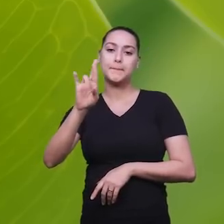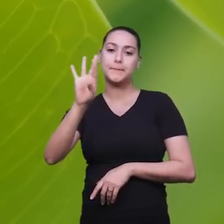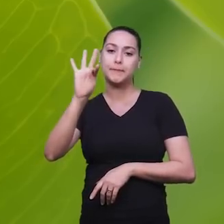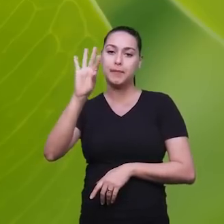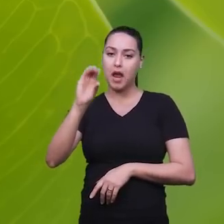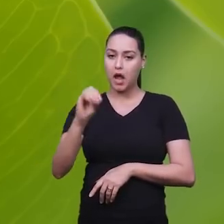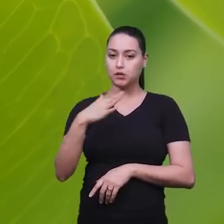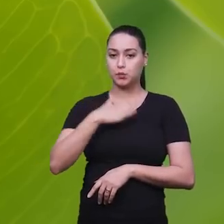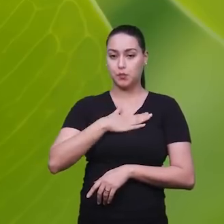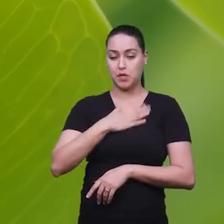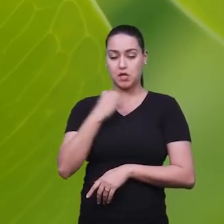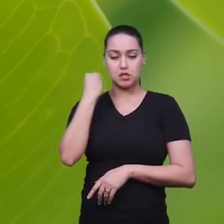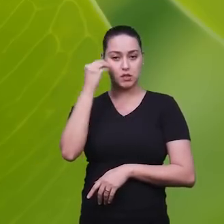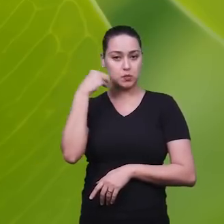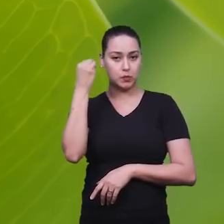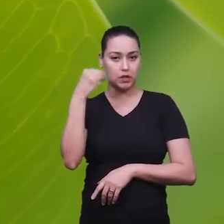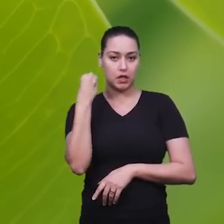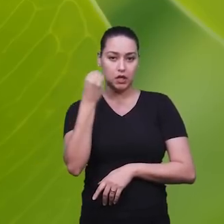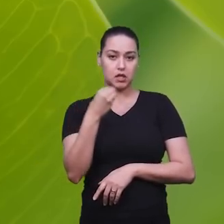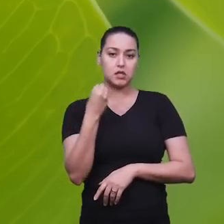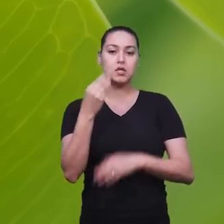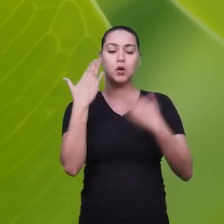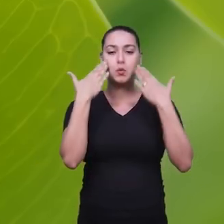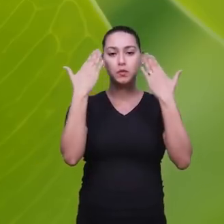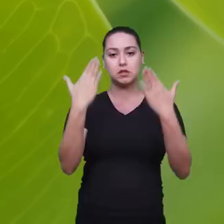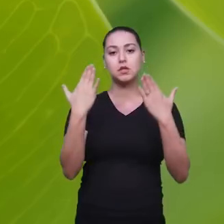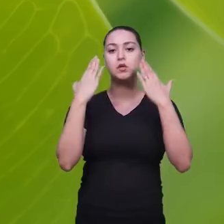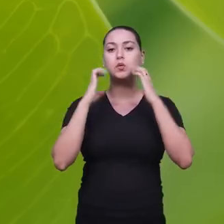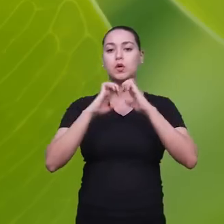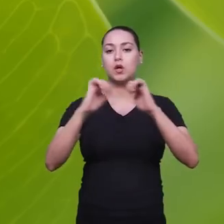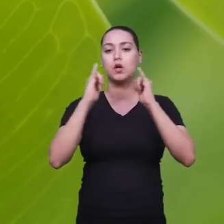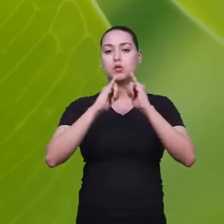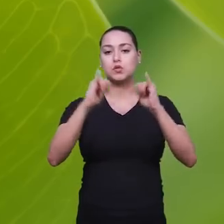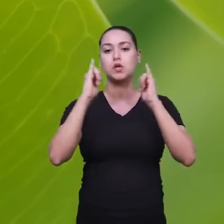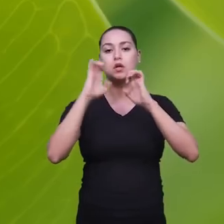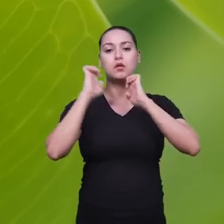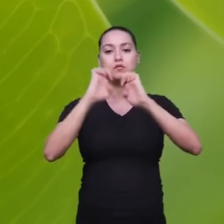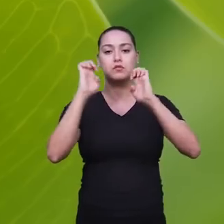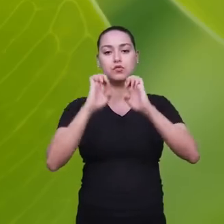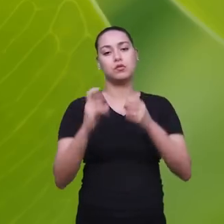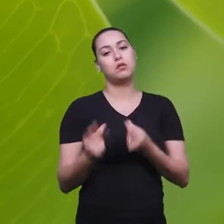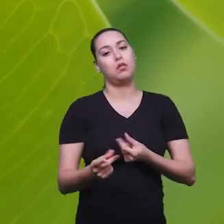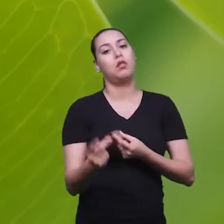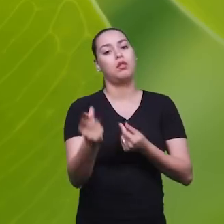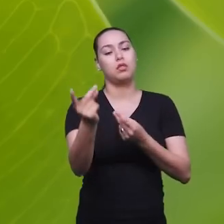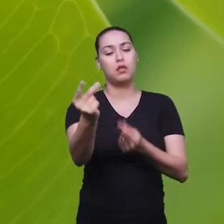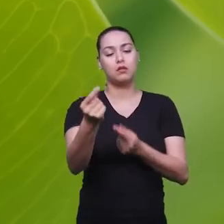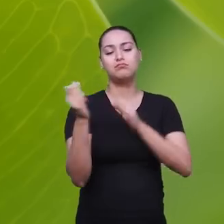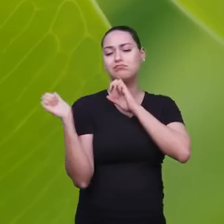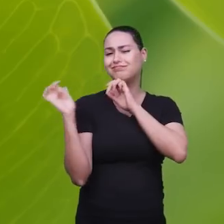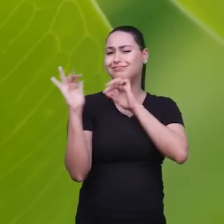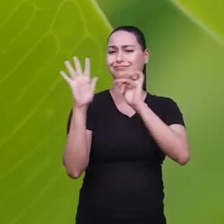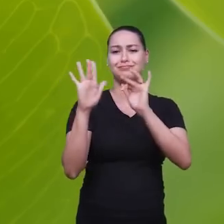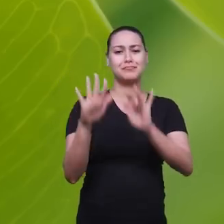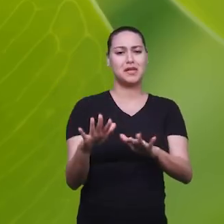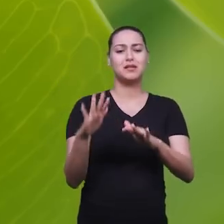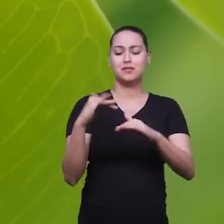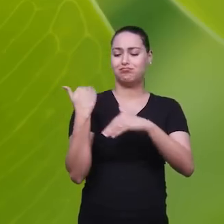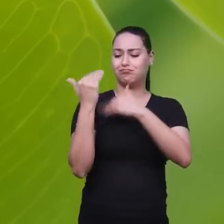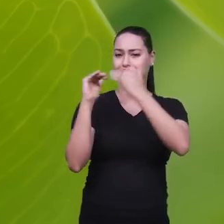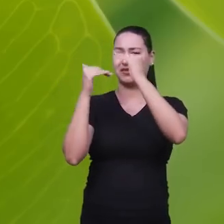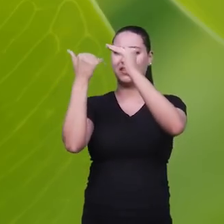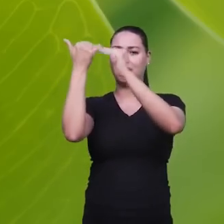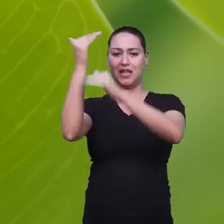a minha experiência com o programa Anunciando o Evangelho Eterno, que tem sido uma bênção